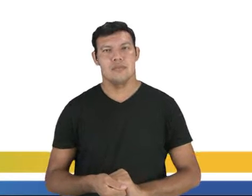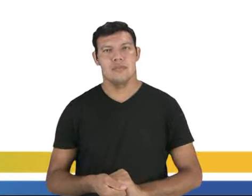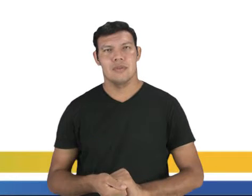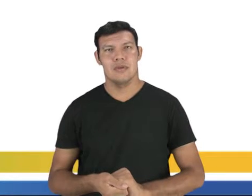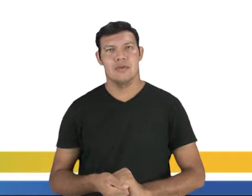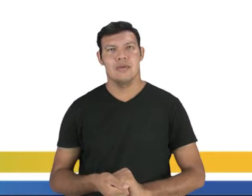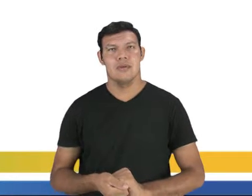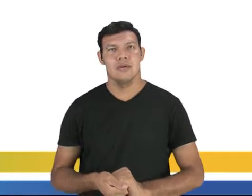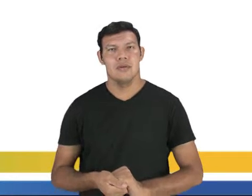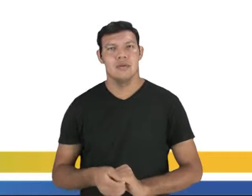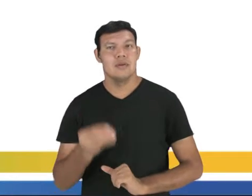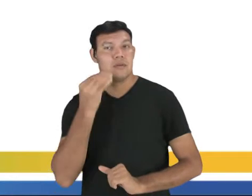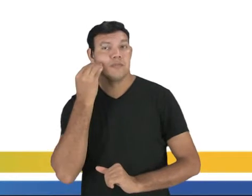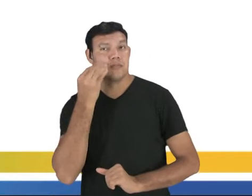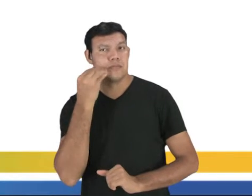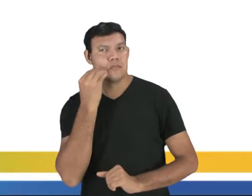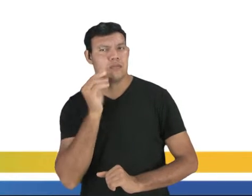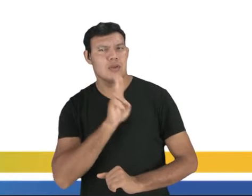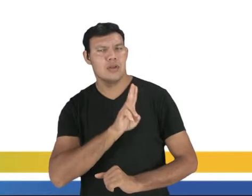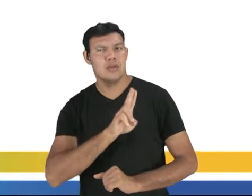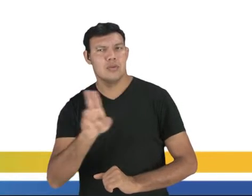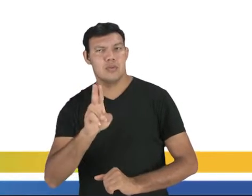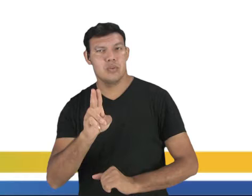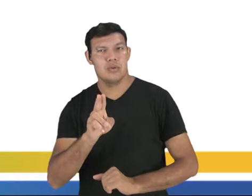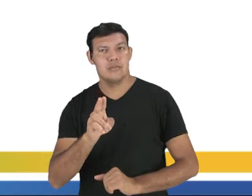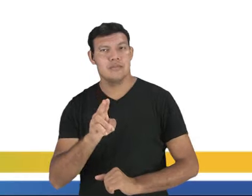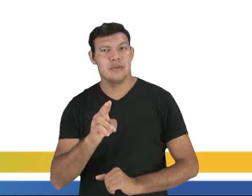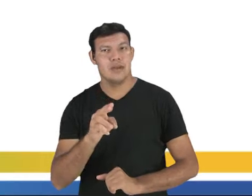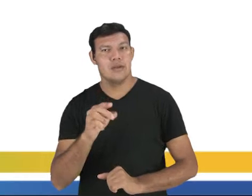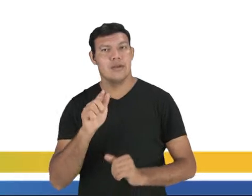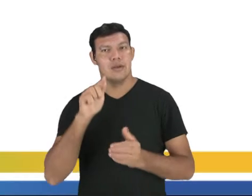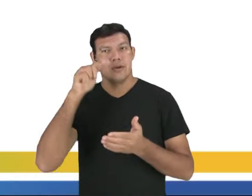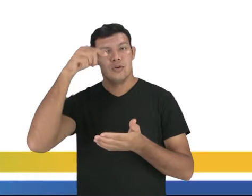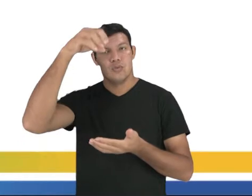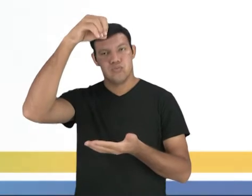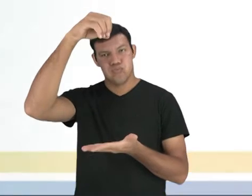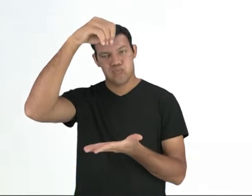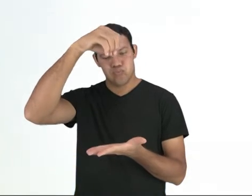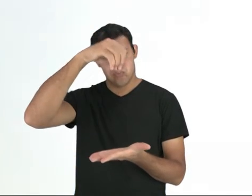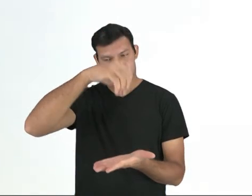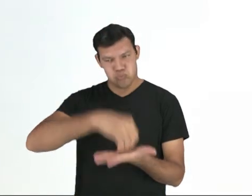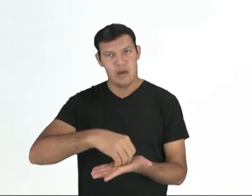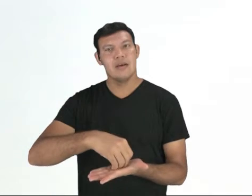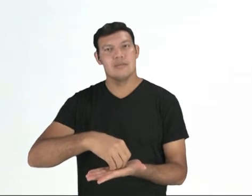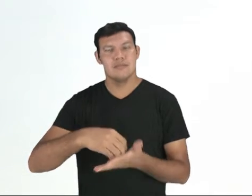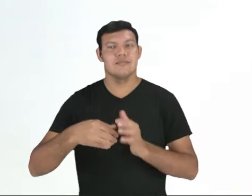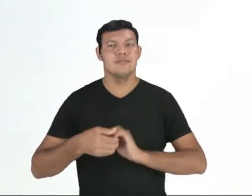ele chamou esse experimento da queda dos corpos graves. A queda dos